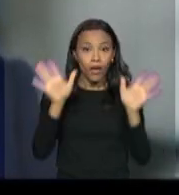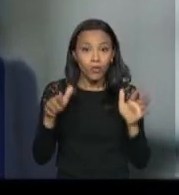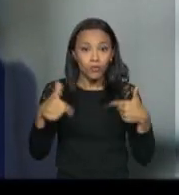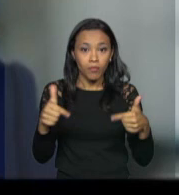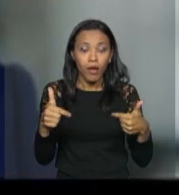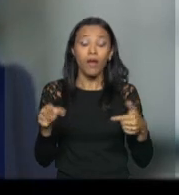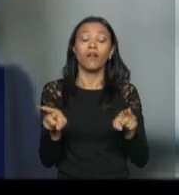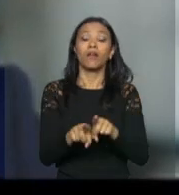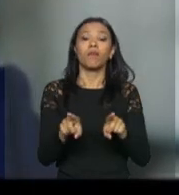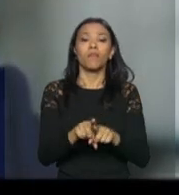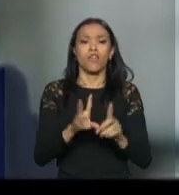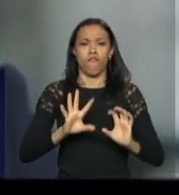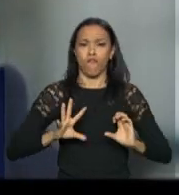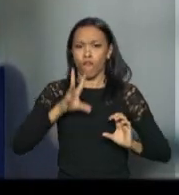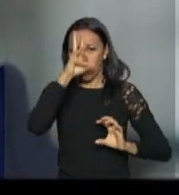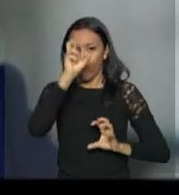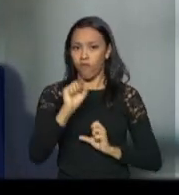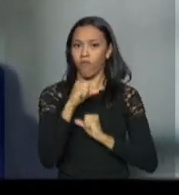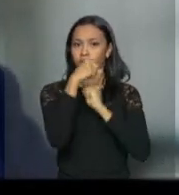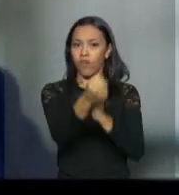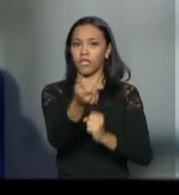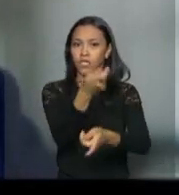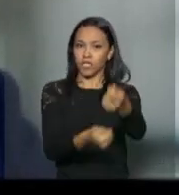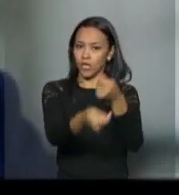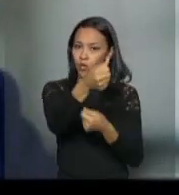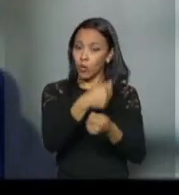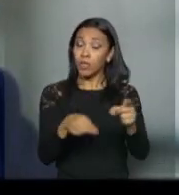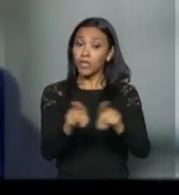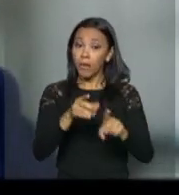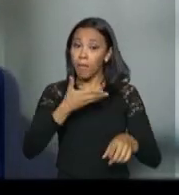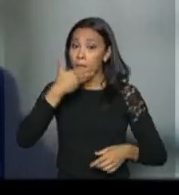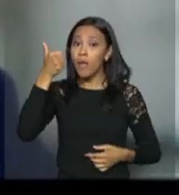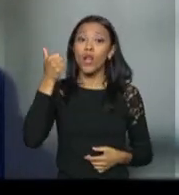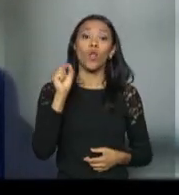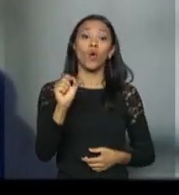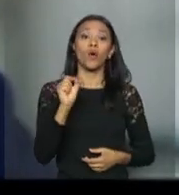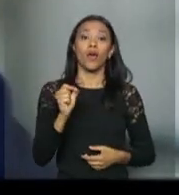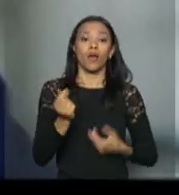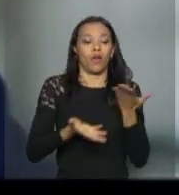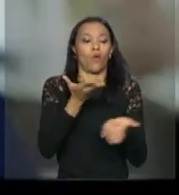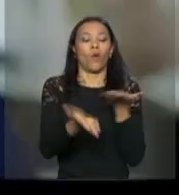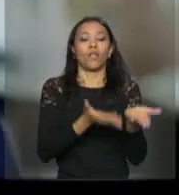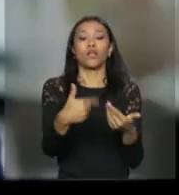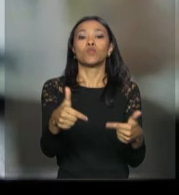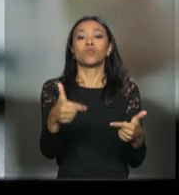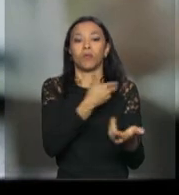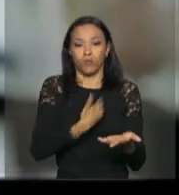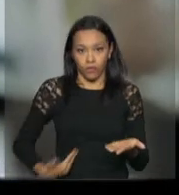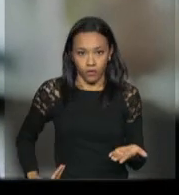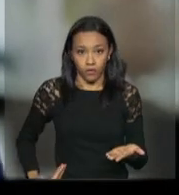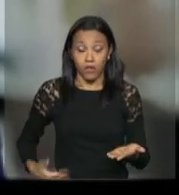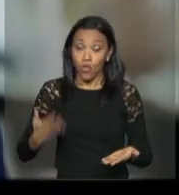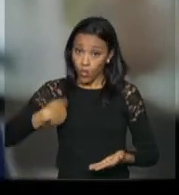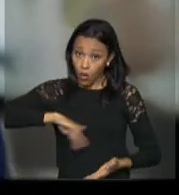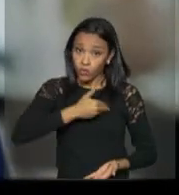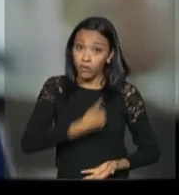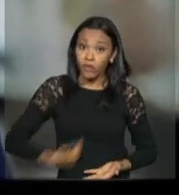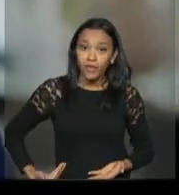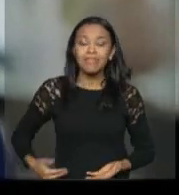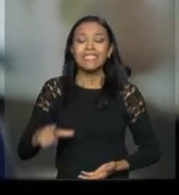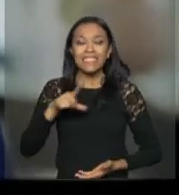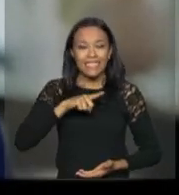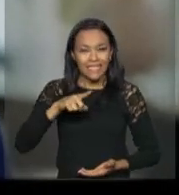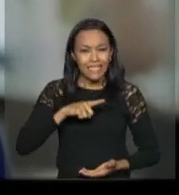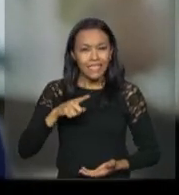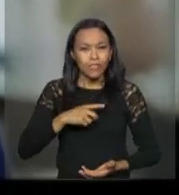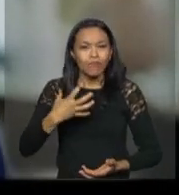para fortalecer a economia e para melhorar a qualidade dos serviços públicos. Nosso governo tem o signo